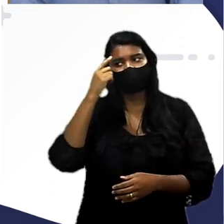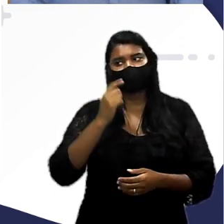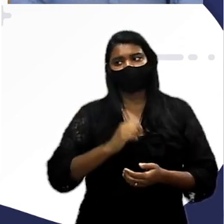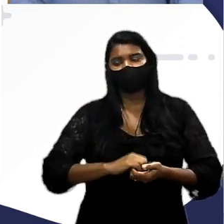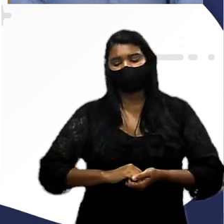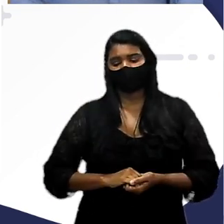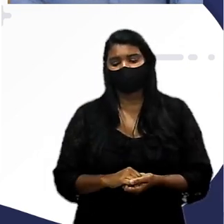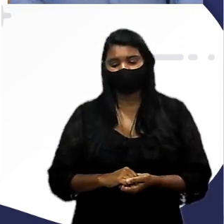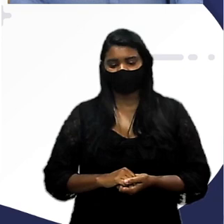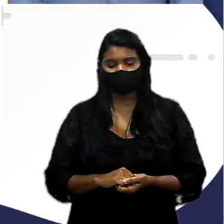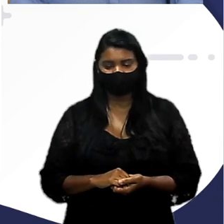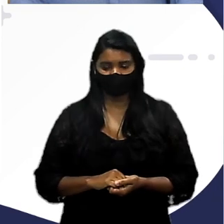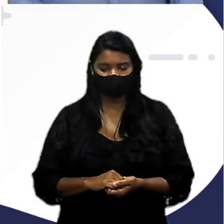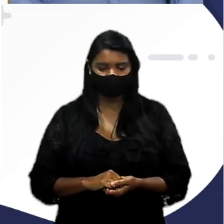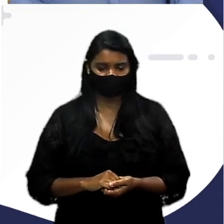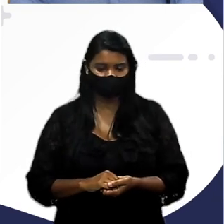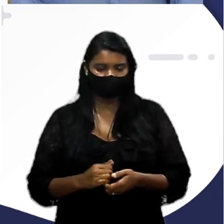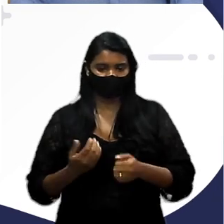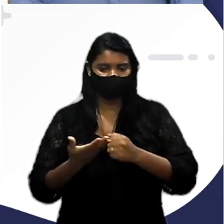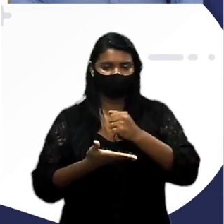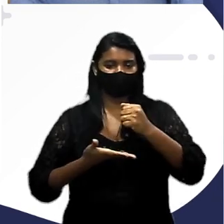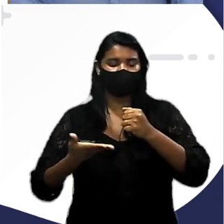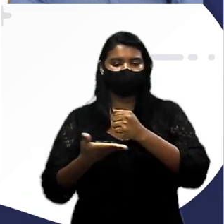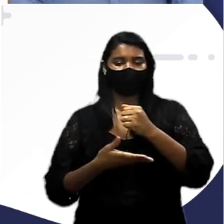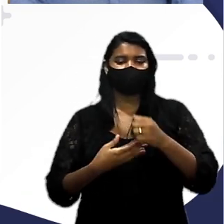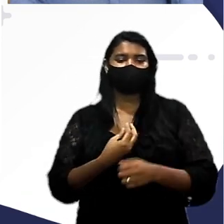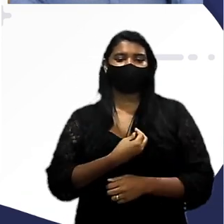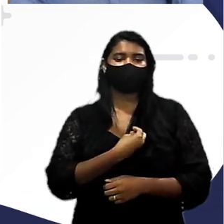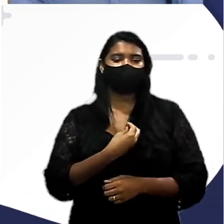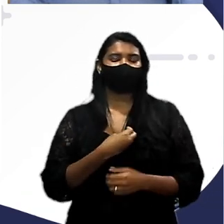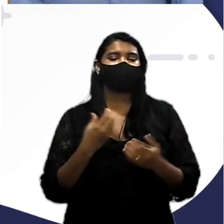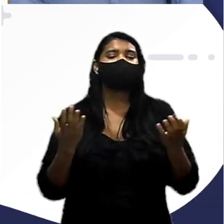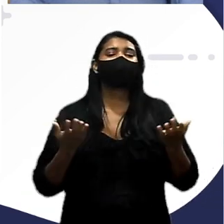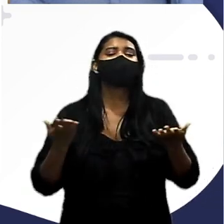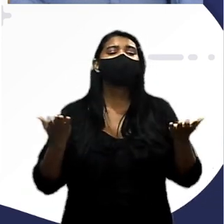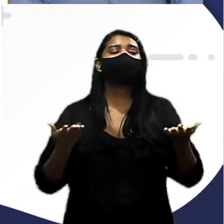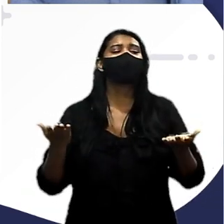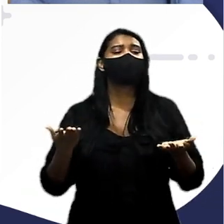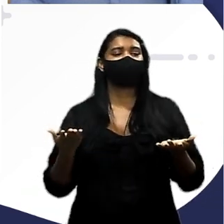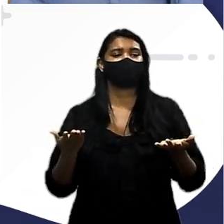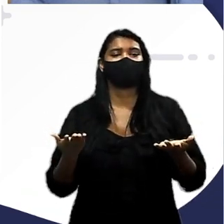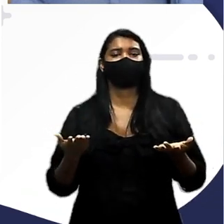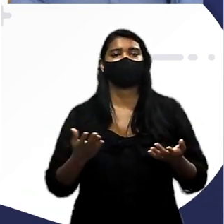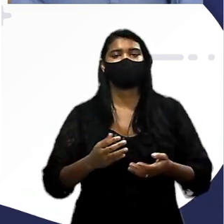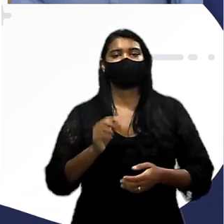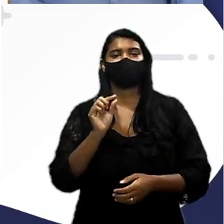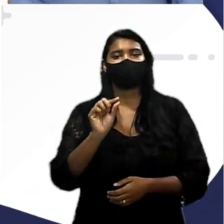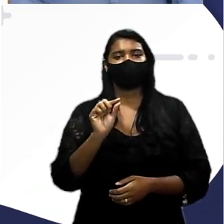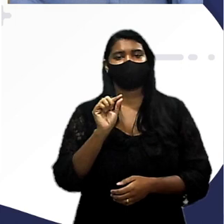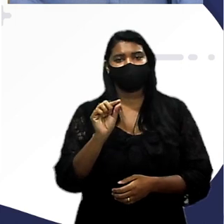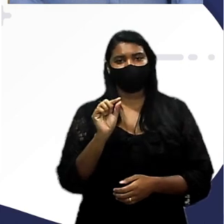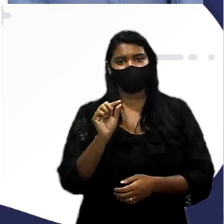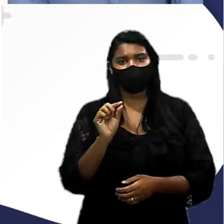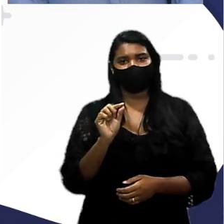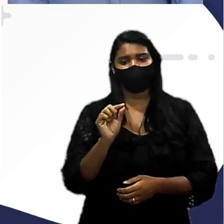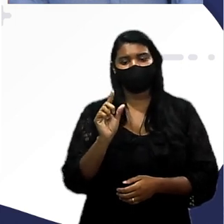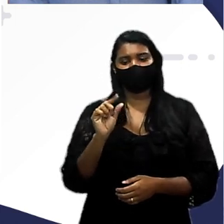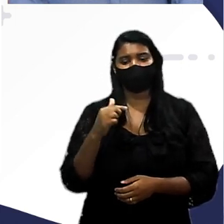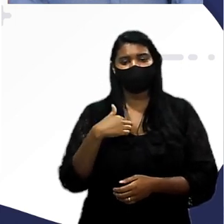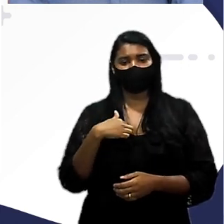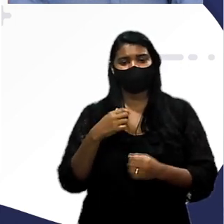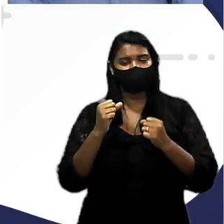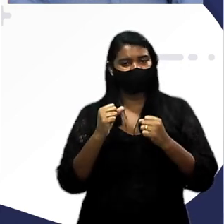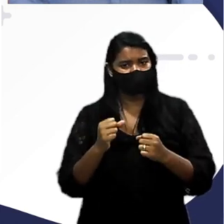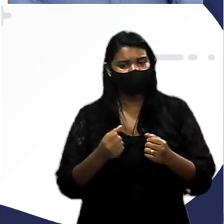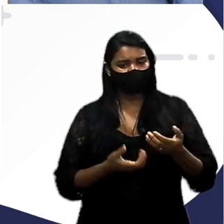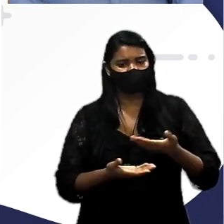pensamento, né? São condições básicas de sobrevivência. Quais são, né, o que é o mínimo para que eu possa